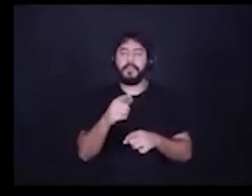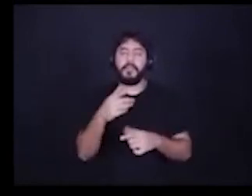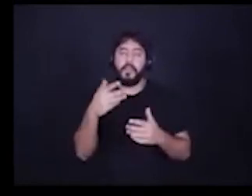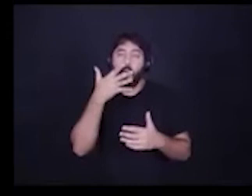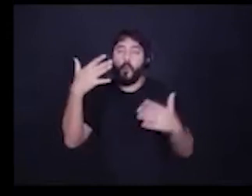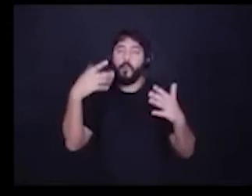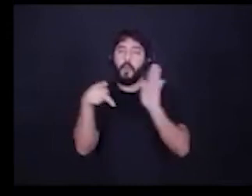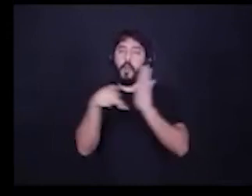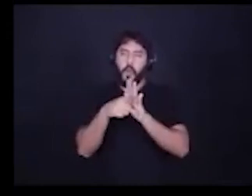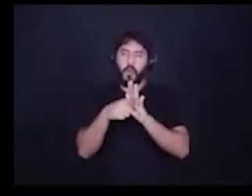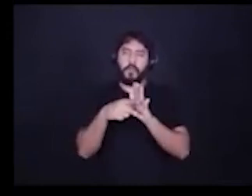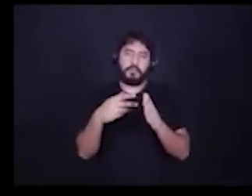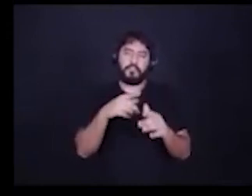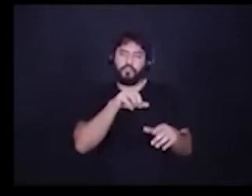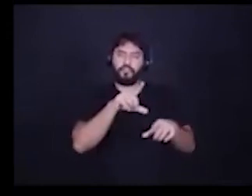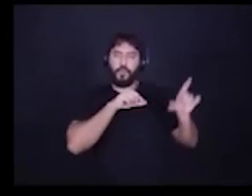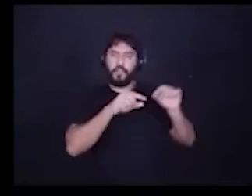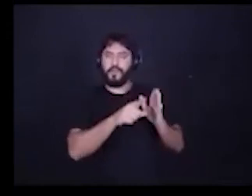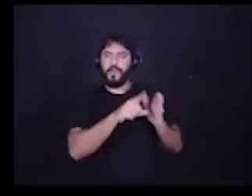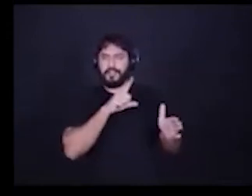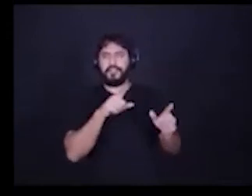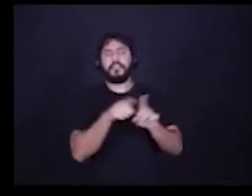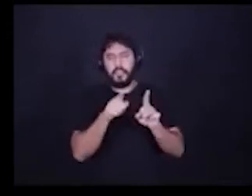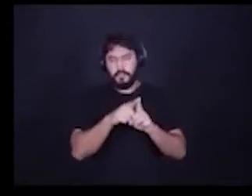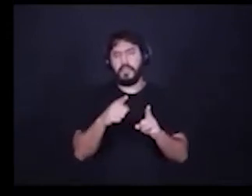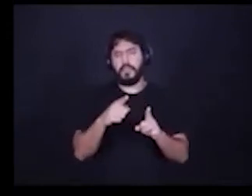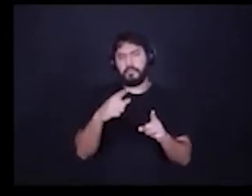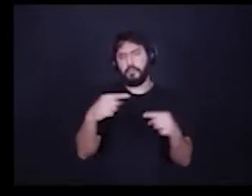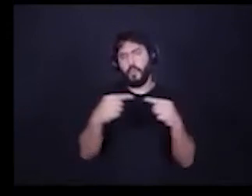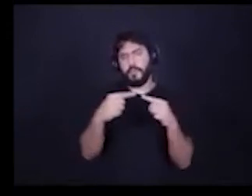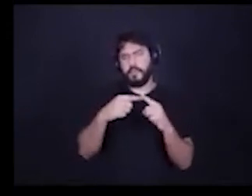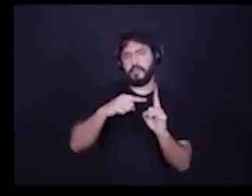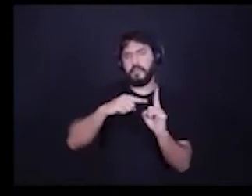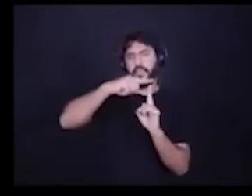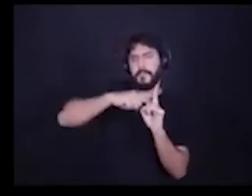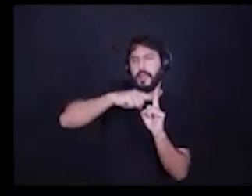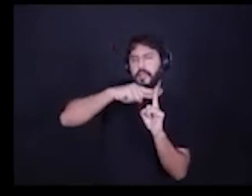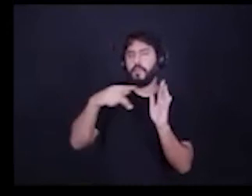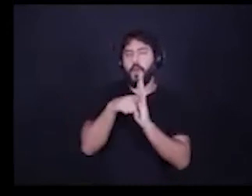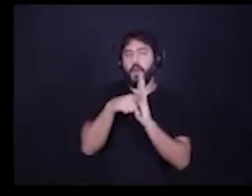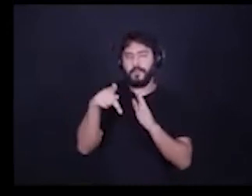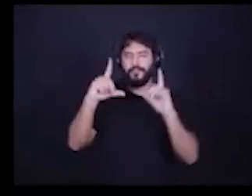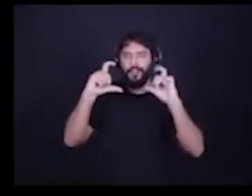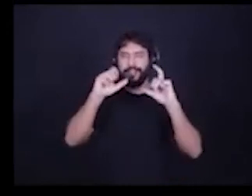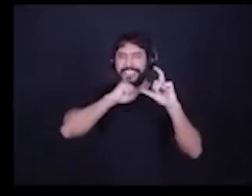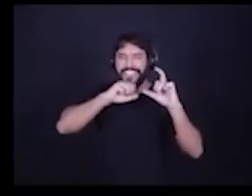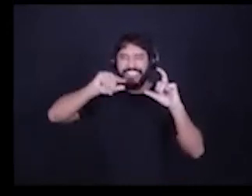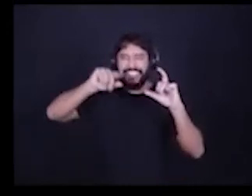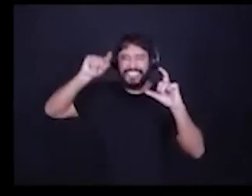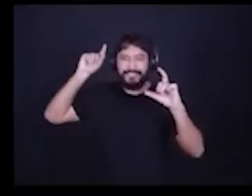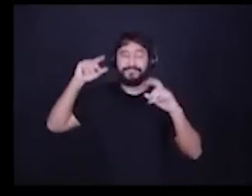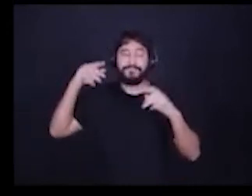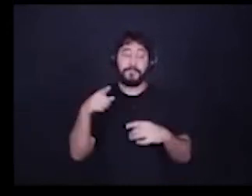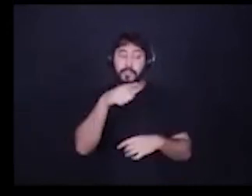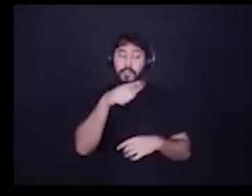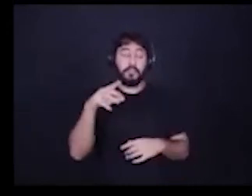de alguma maneira tinham a ver um pouco com a temperatura, especialmente dessas fotografias mais antigas, né? Essa fotografia é uma fotografia que eu adorava, eu